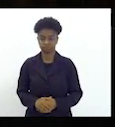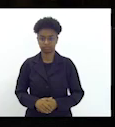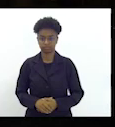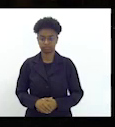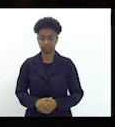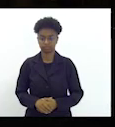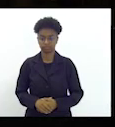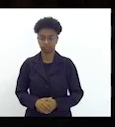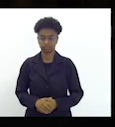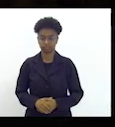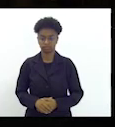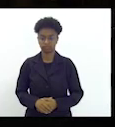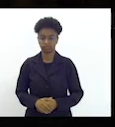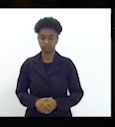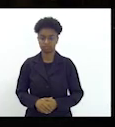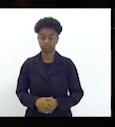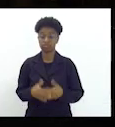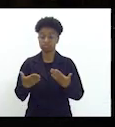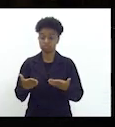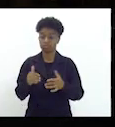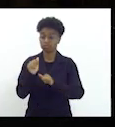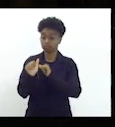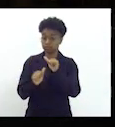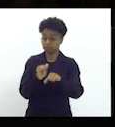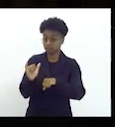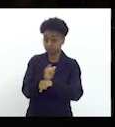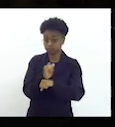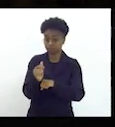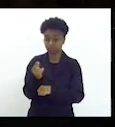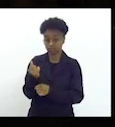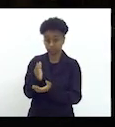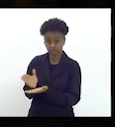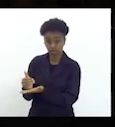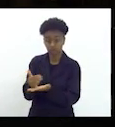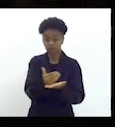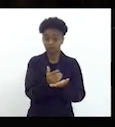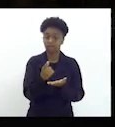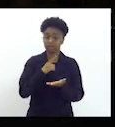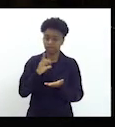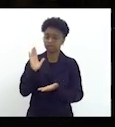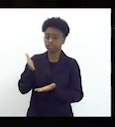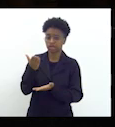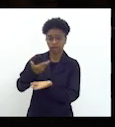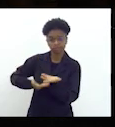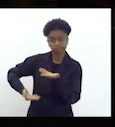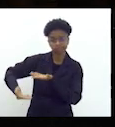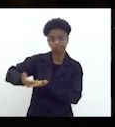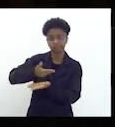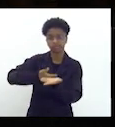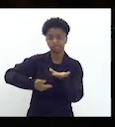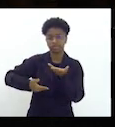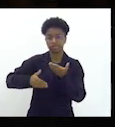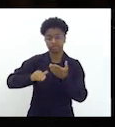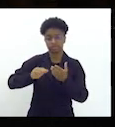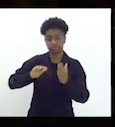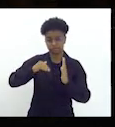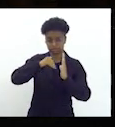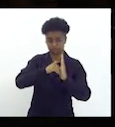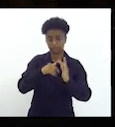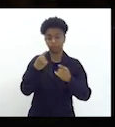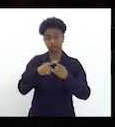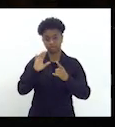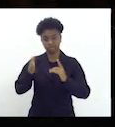Olha a reforma tributária tá tramitando já não sei nada porque a câmera já provou